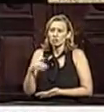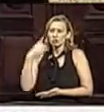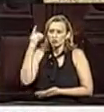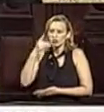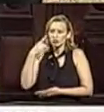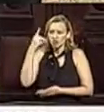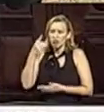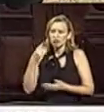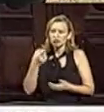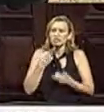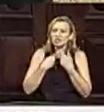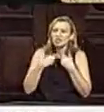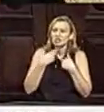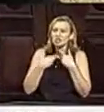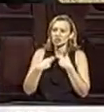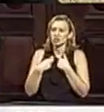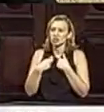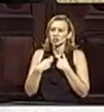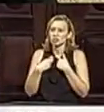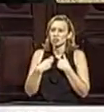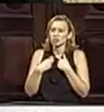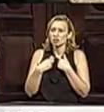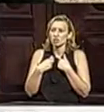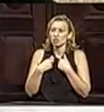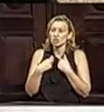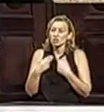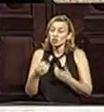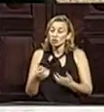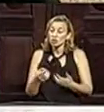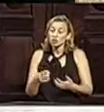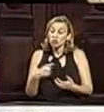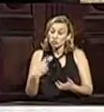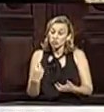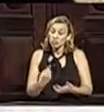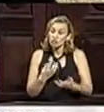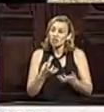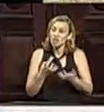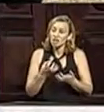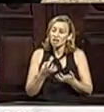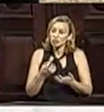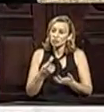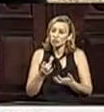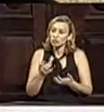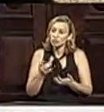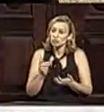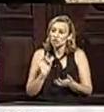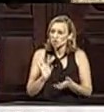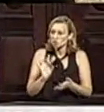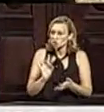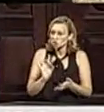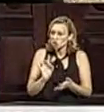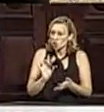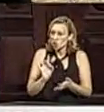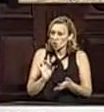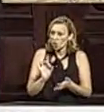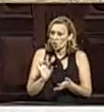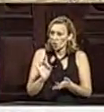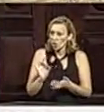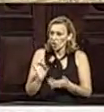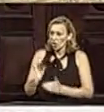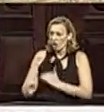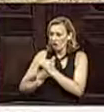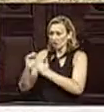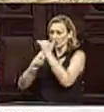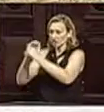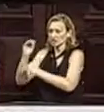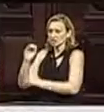entrar só na fase de exploração, a questão que fica para a gente é para que entrar na fase de exploração? Para diminuir o